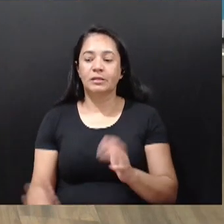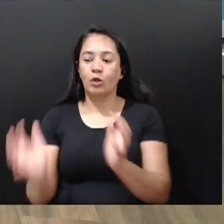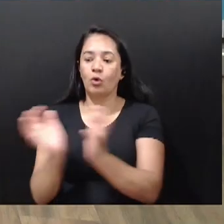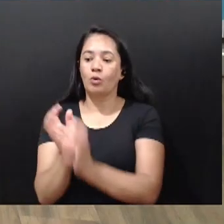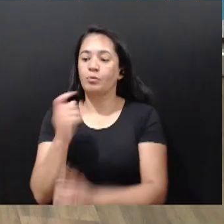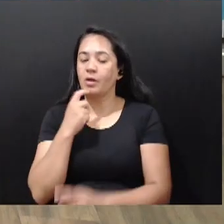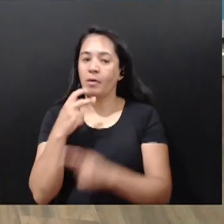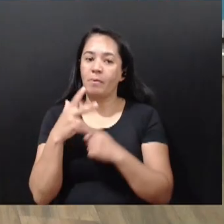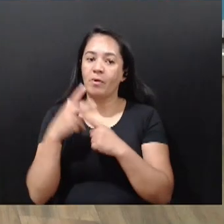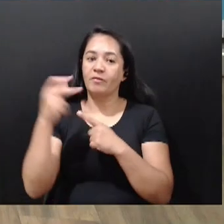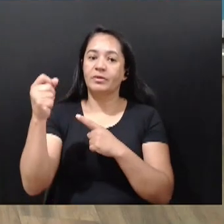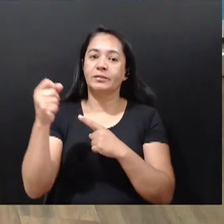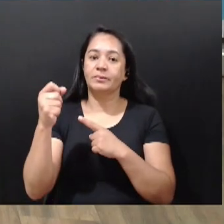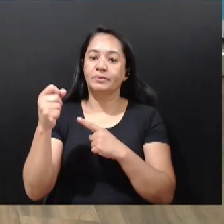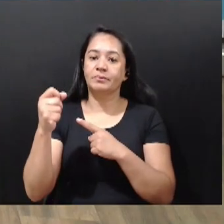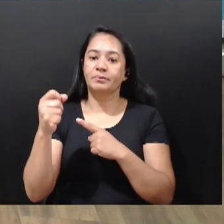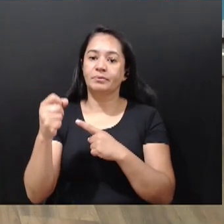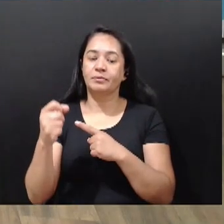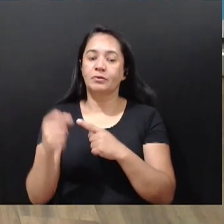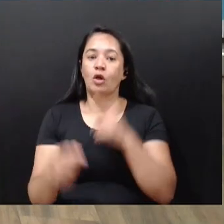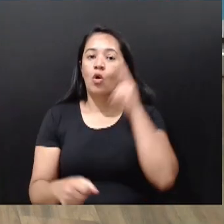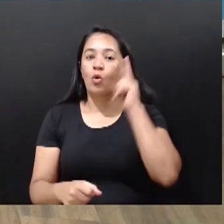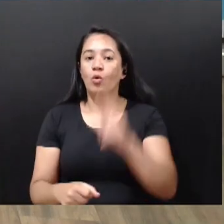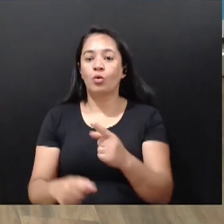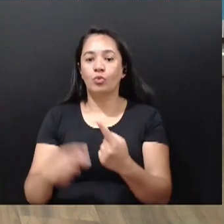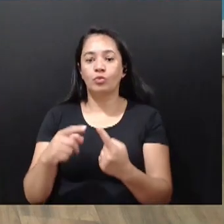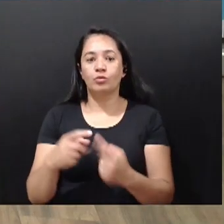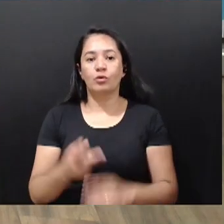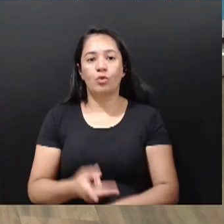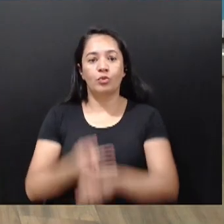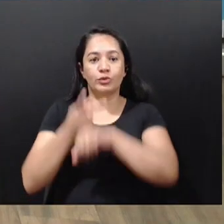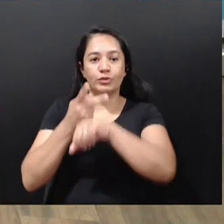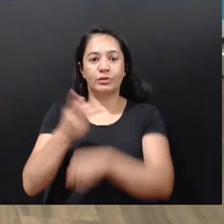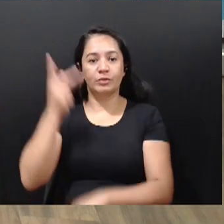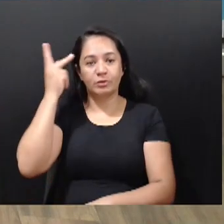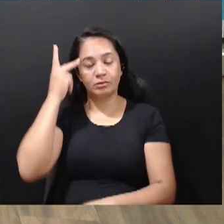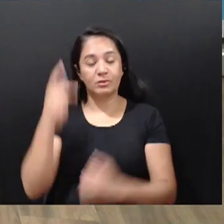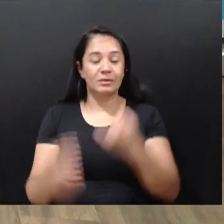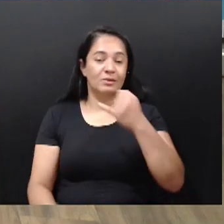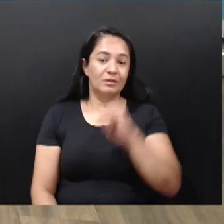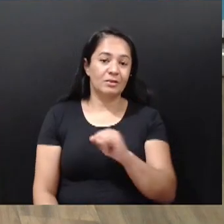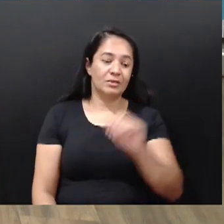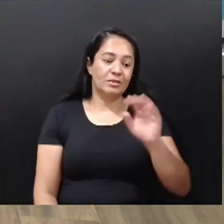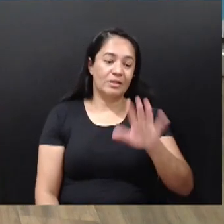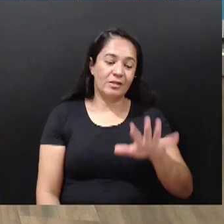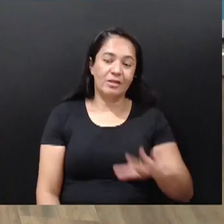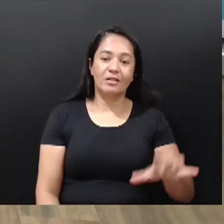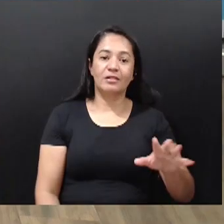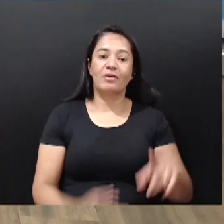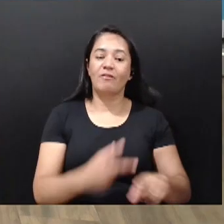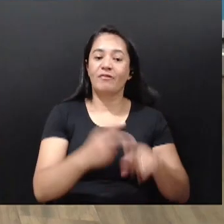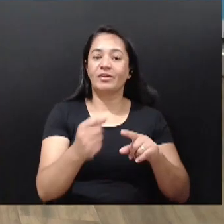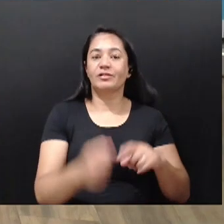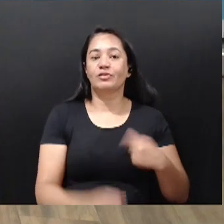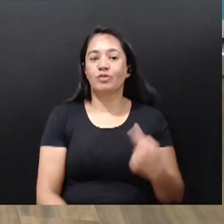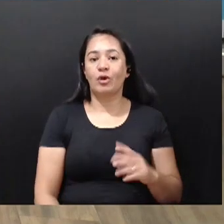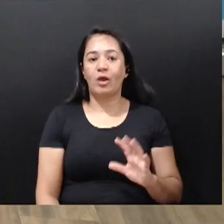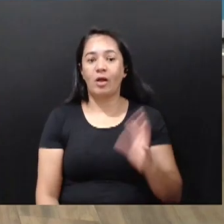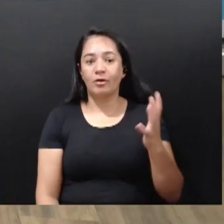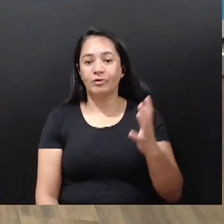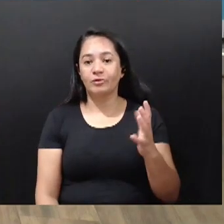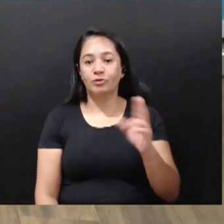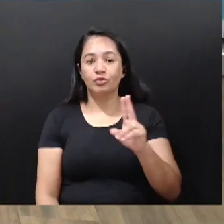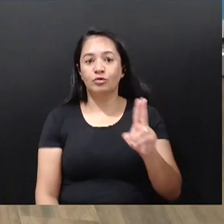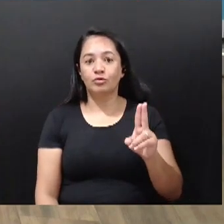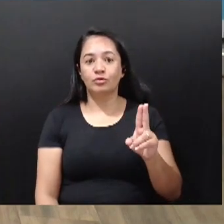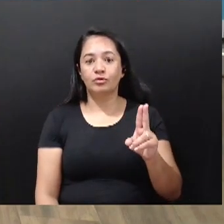vencer, consegue aí o título paulista. Se a equipe do Suzano vencer, aí nós teremos o chamado Golden Set, que é